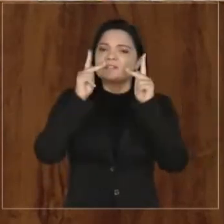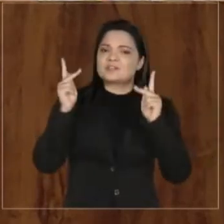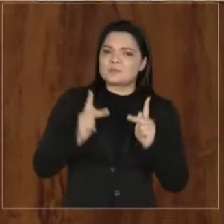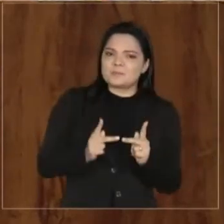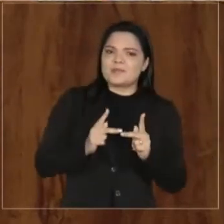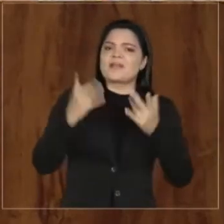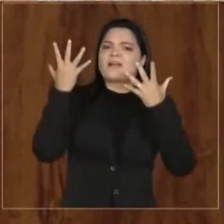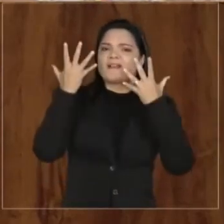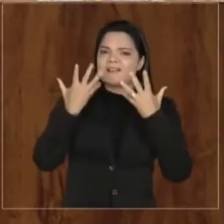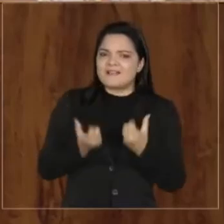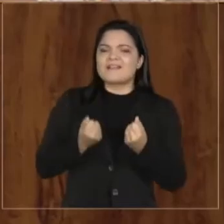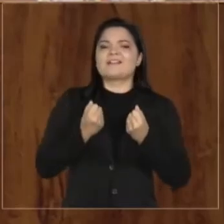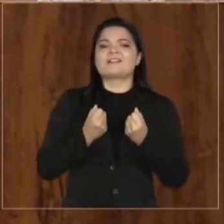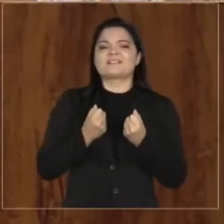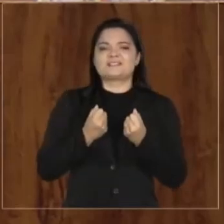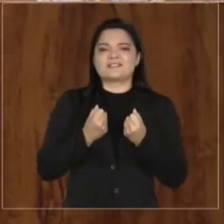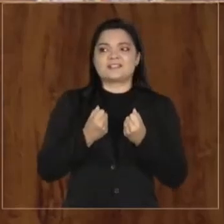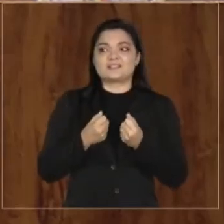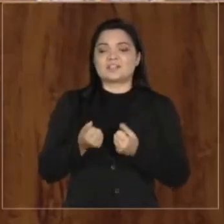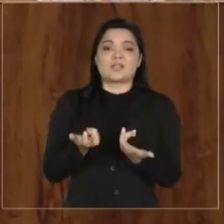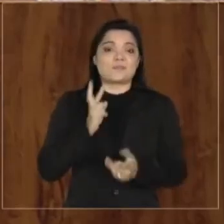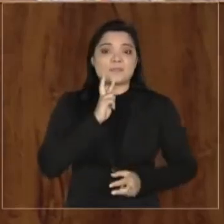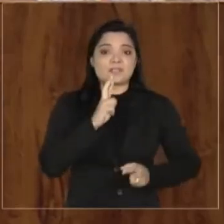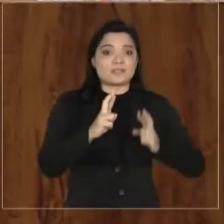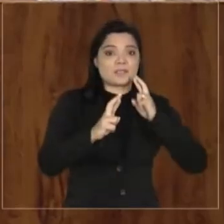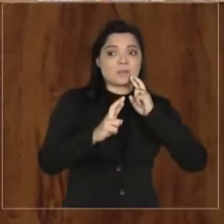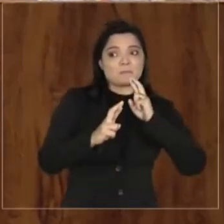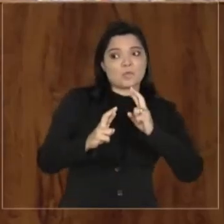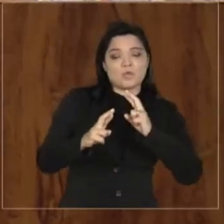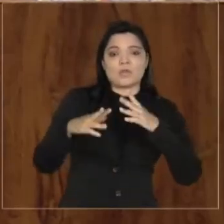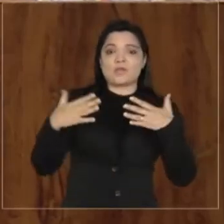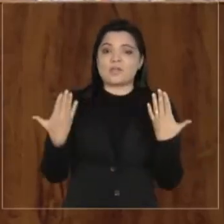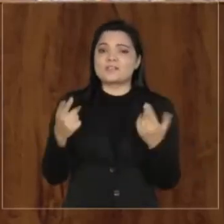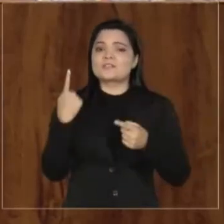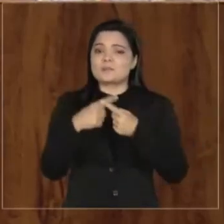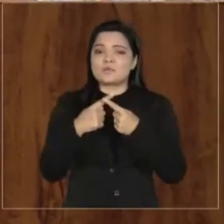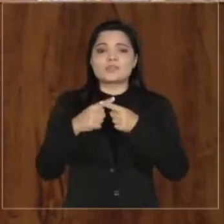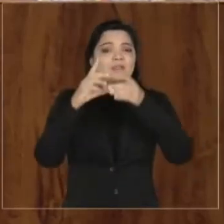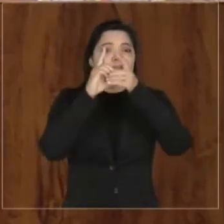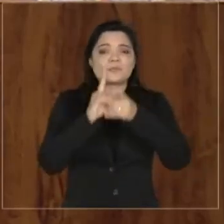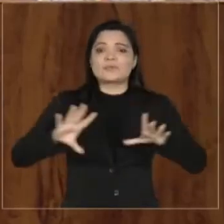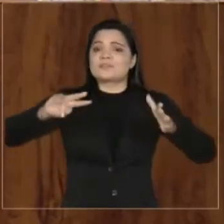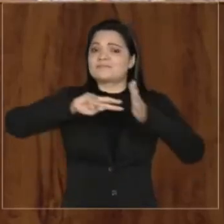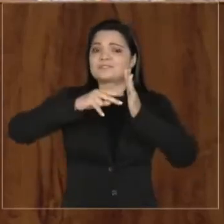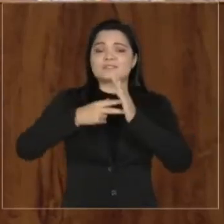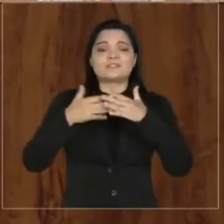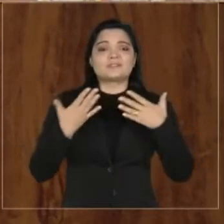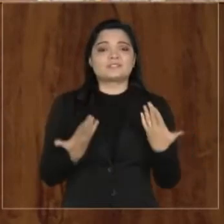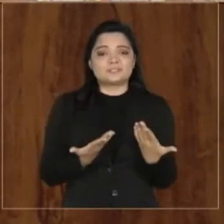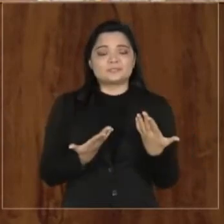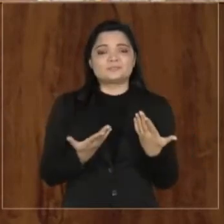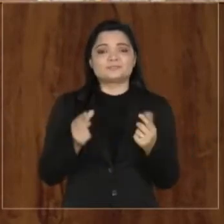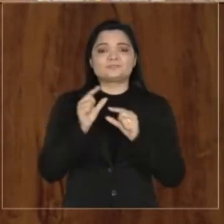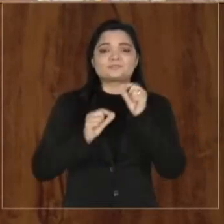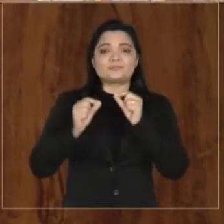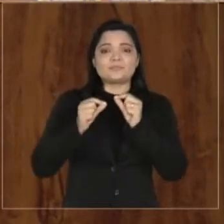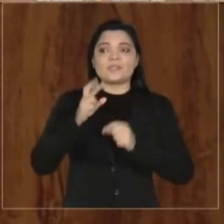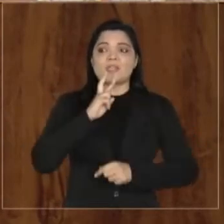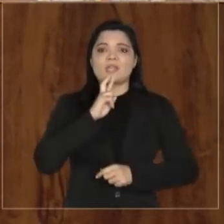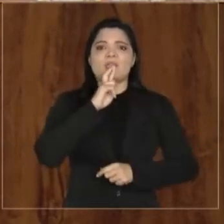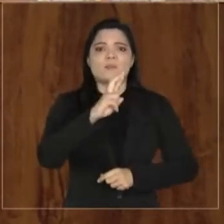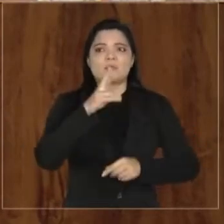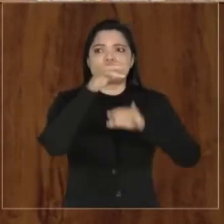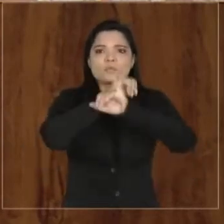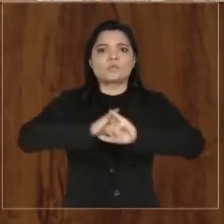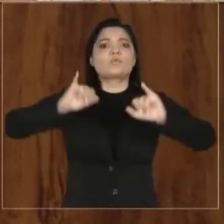de aceitar os resultados eleitorais, porque é isso a democracia, e estes resultados